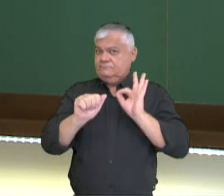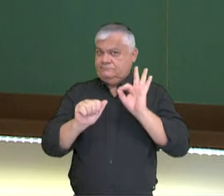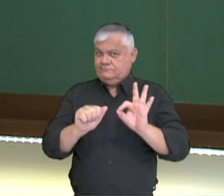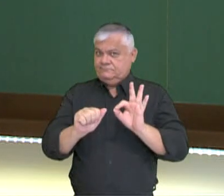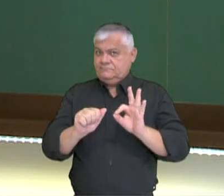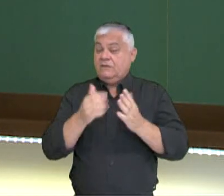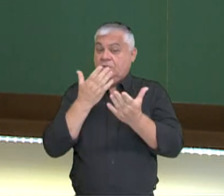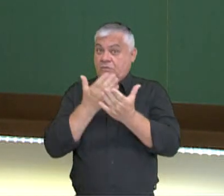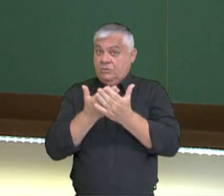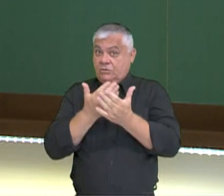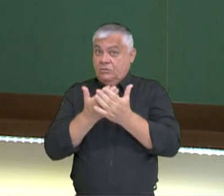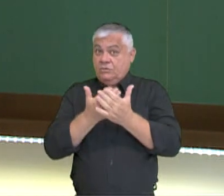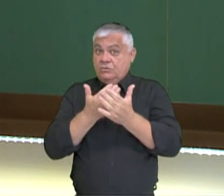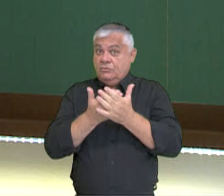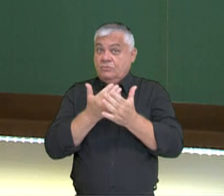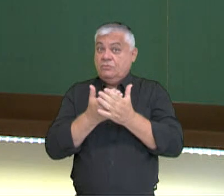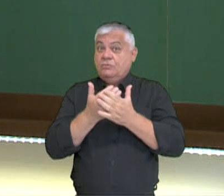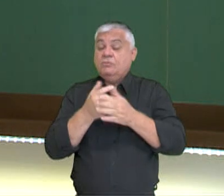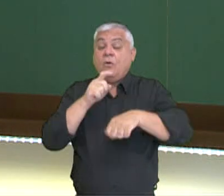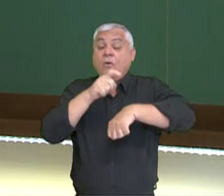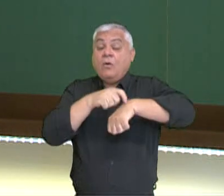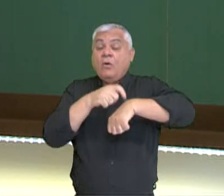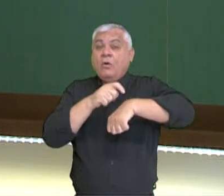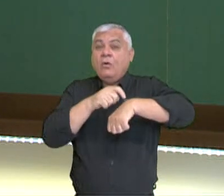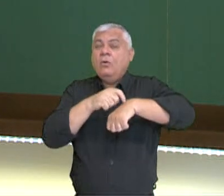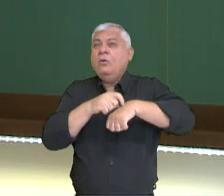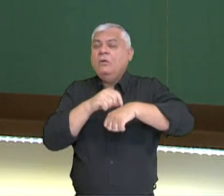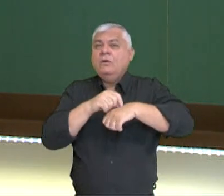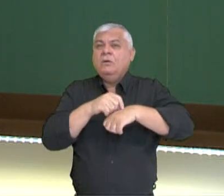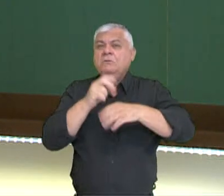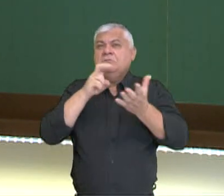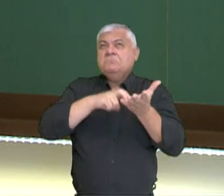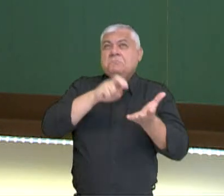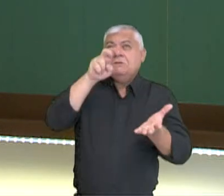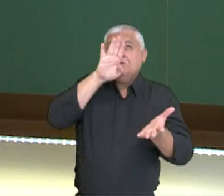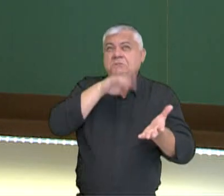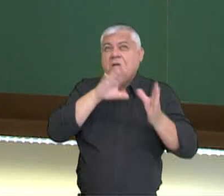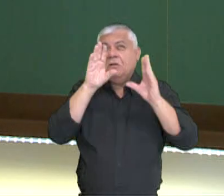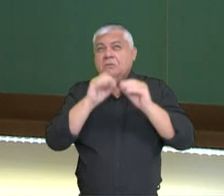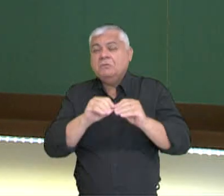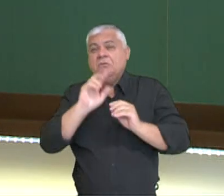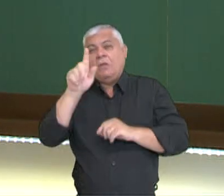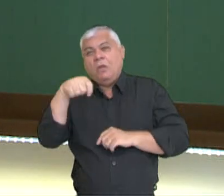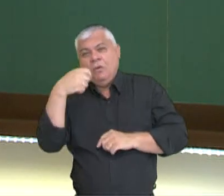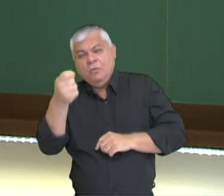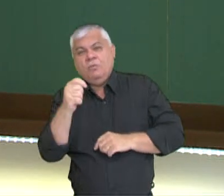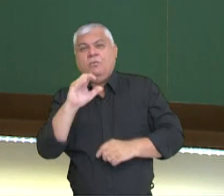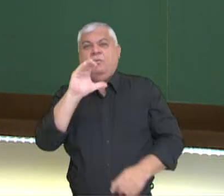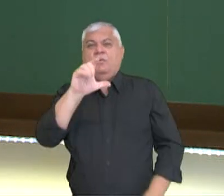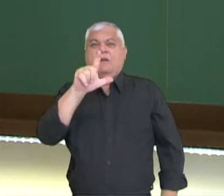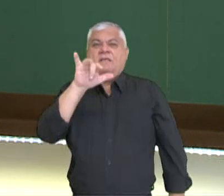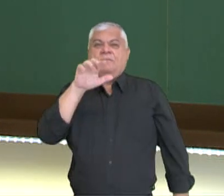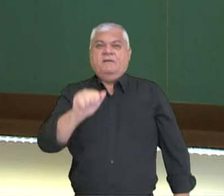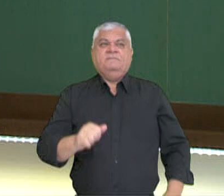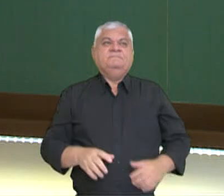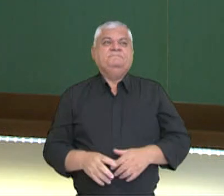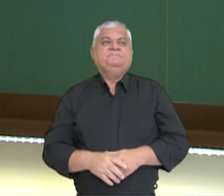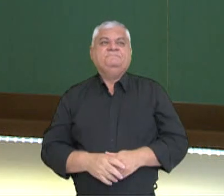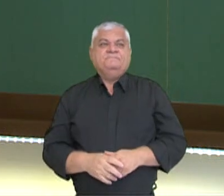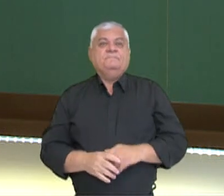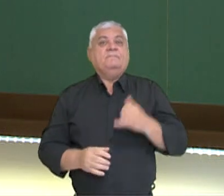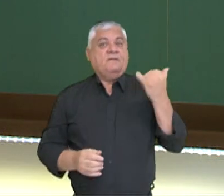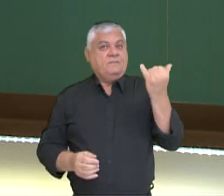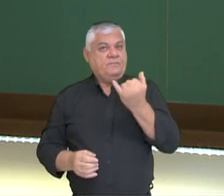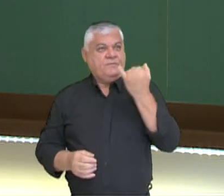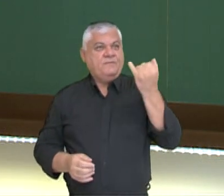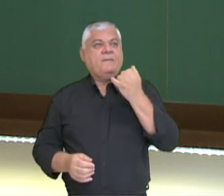eu estudo o tempo atmosférico para estabelecer um tipo climático de uma região. Ok? Então, bem